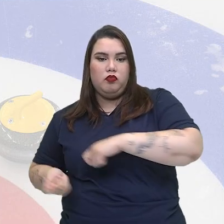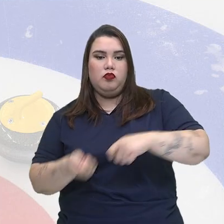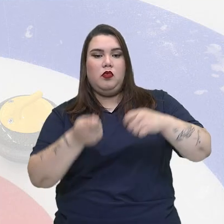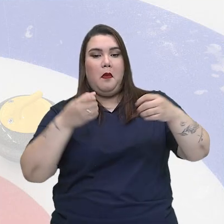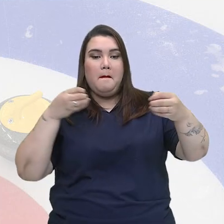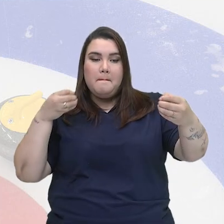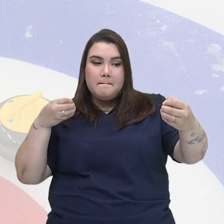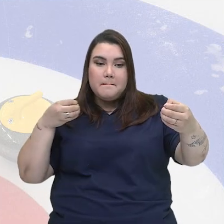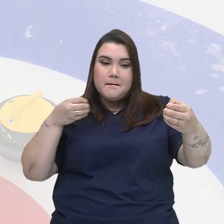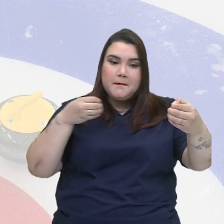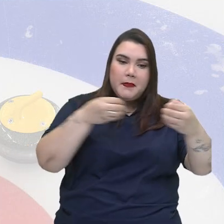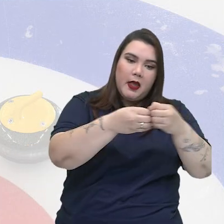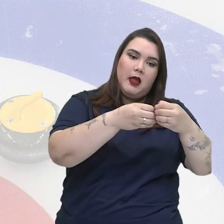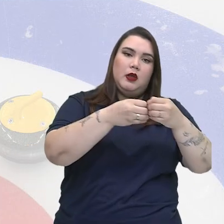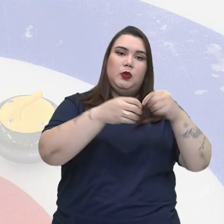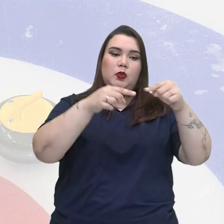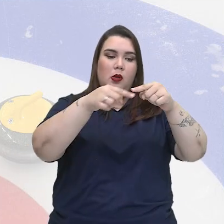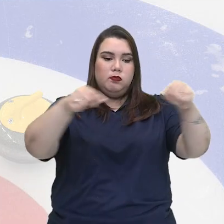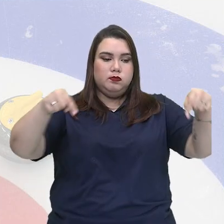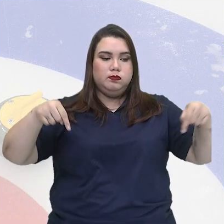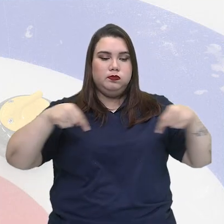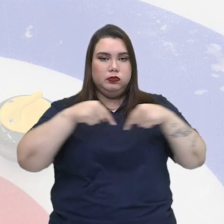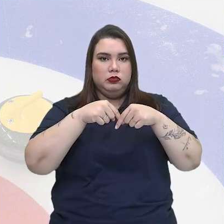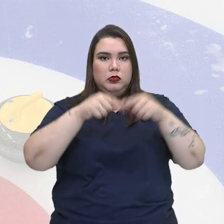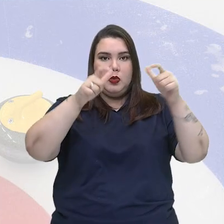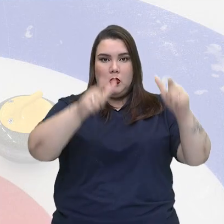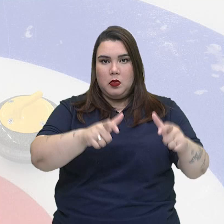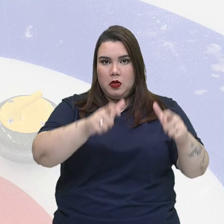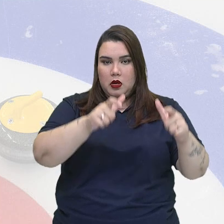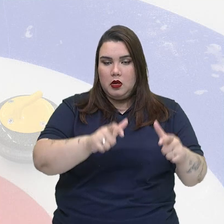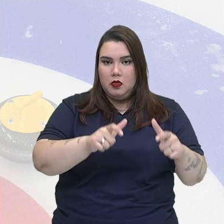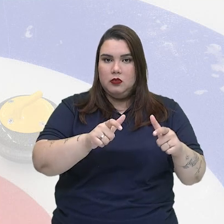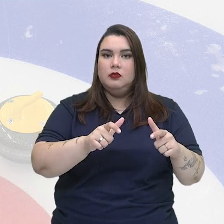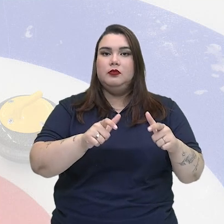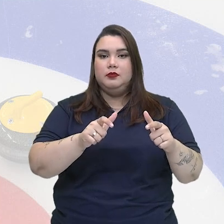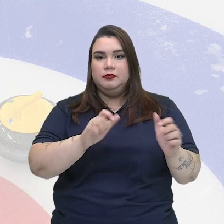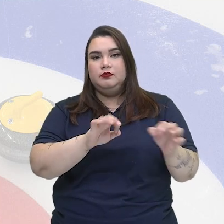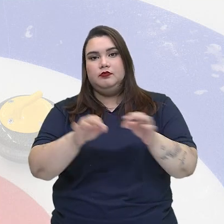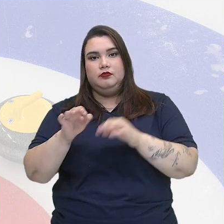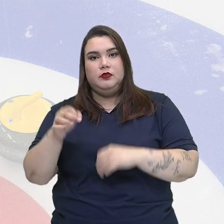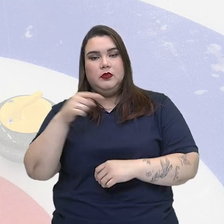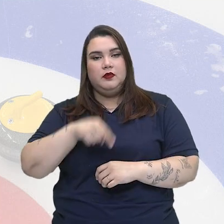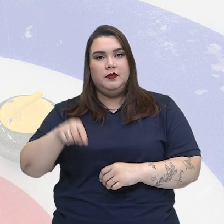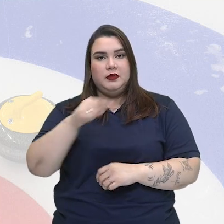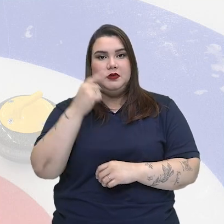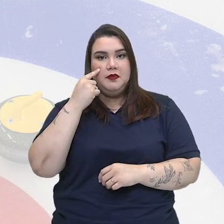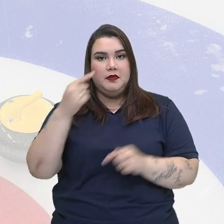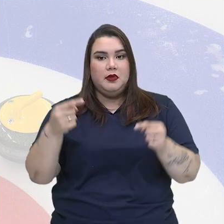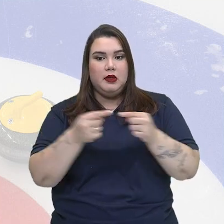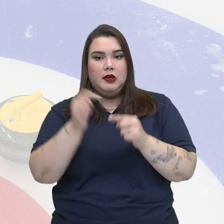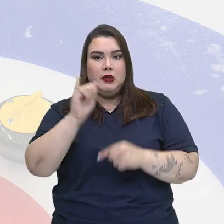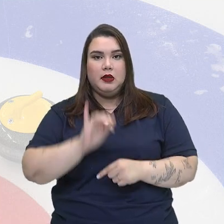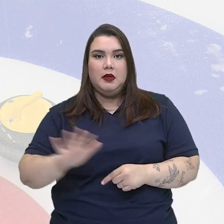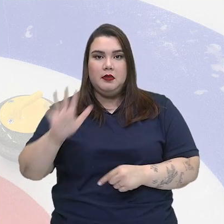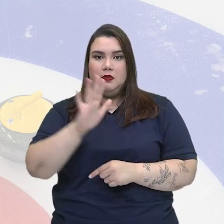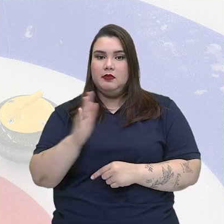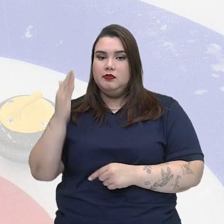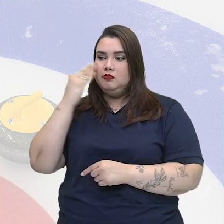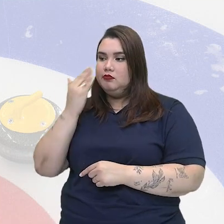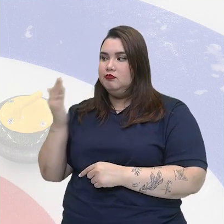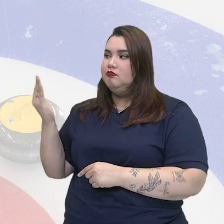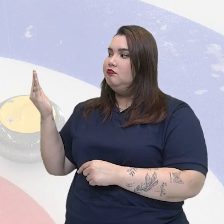alvo, demarcado na quadra, na pista, como vocês estão vendo. Observem aí essa